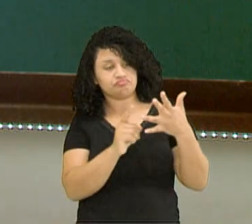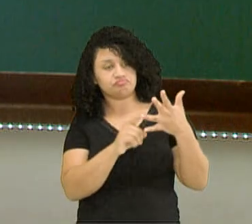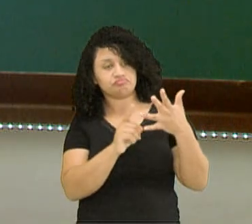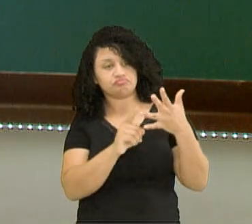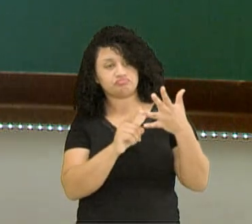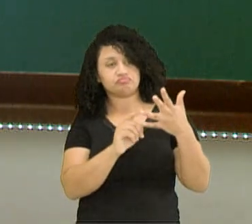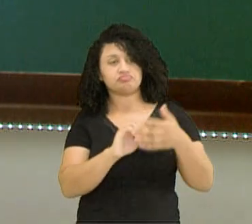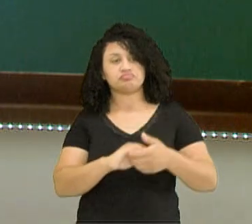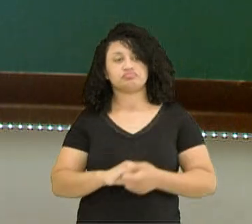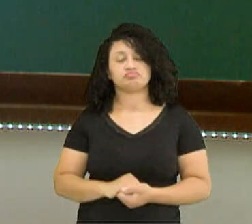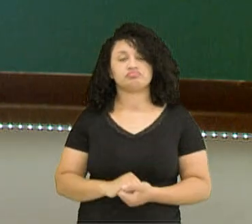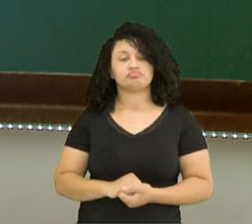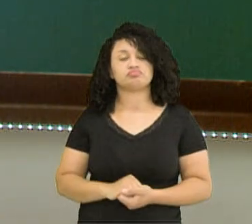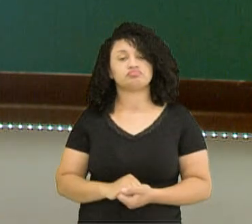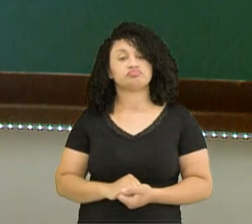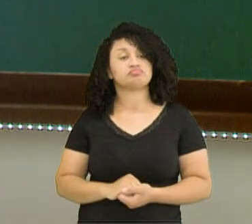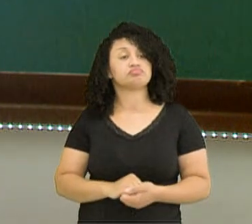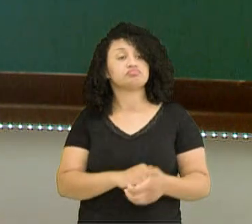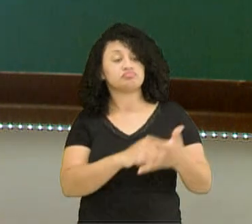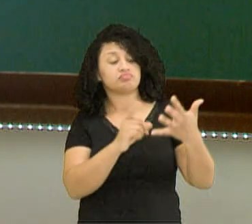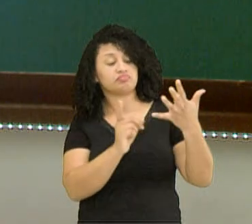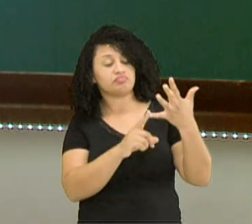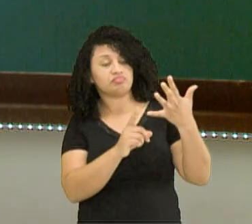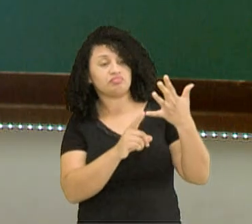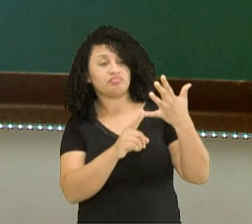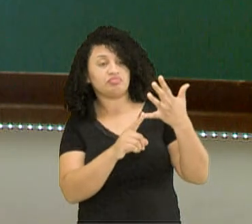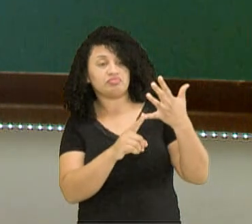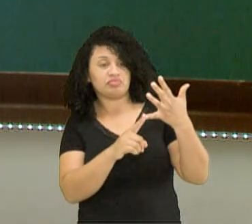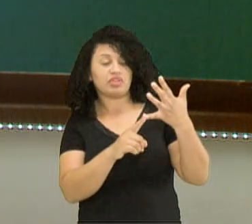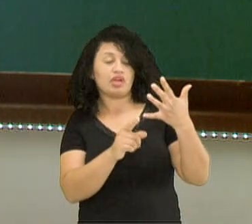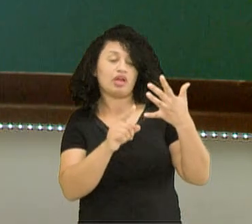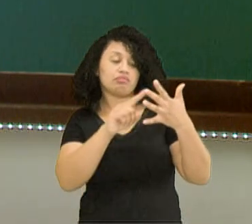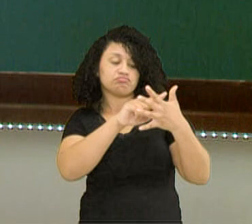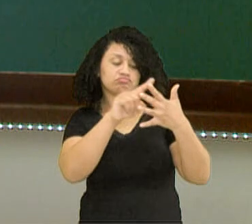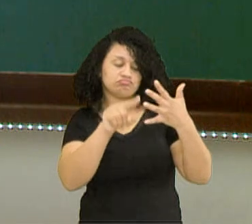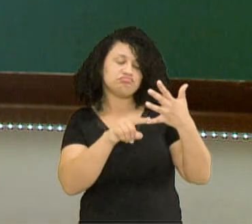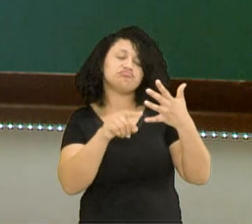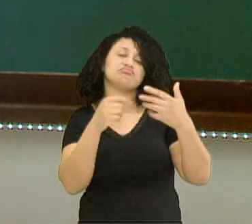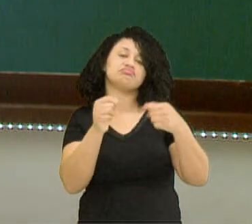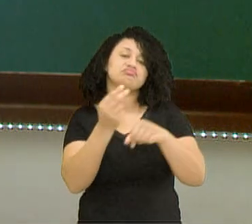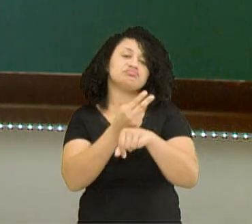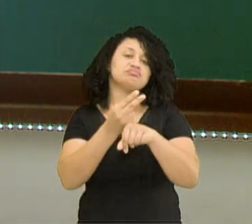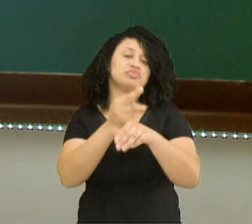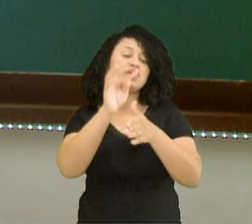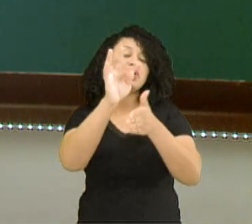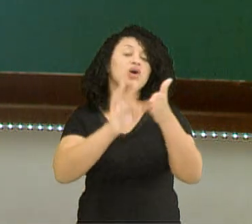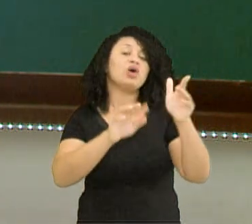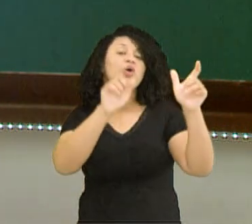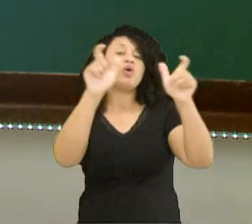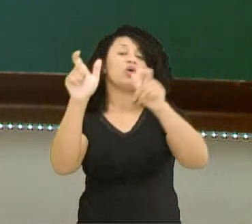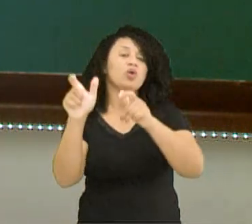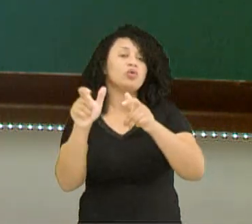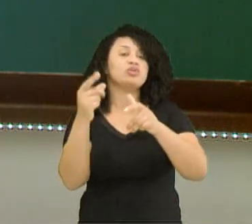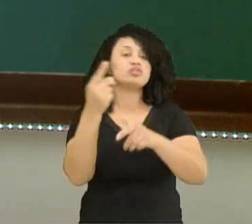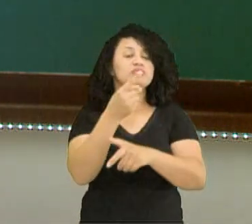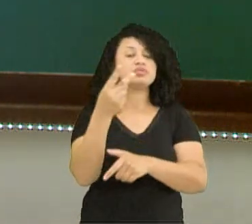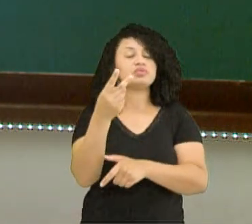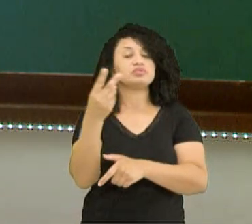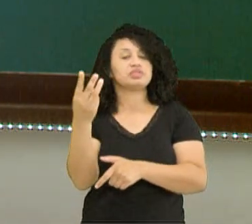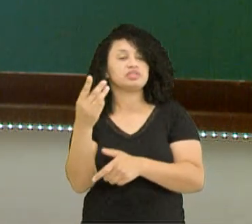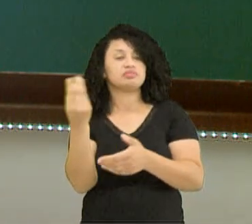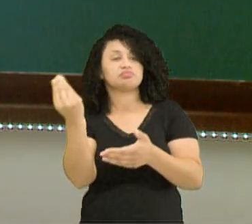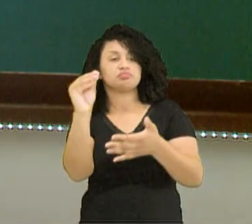of the speech. Onde é que está isso? E letra E. Who the campaign he or she is addressing. Então vamos